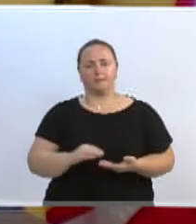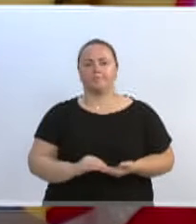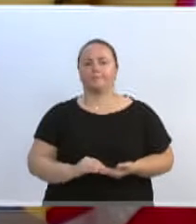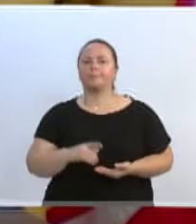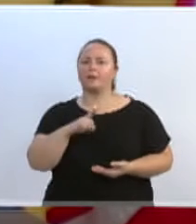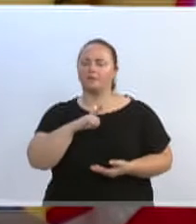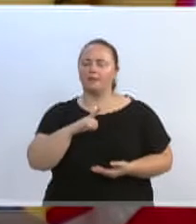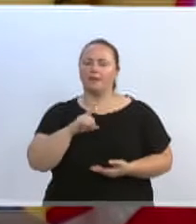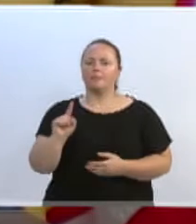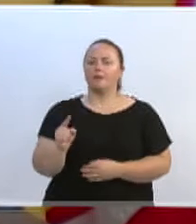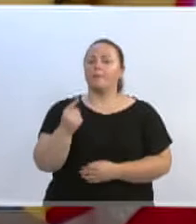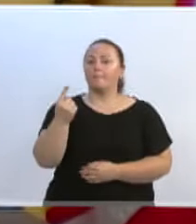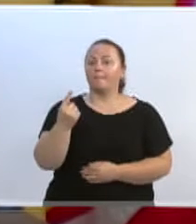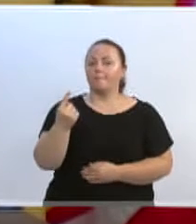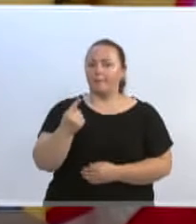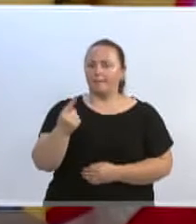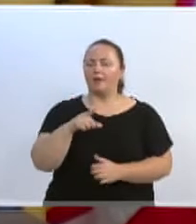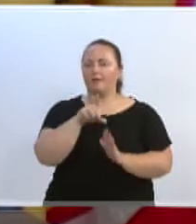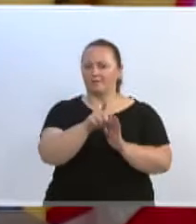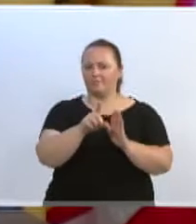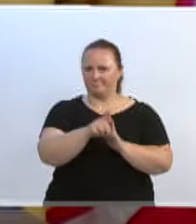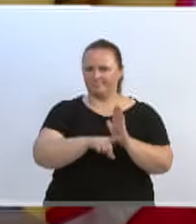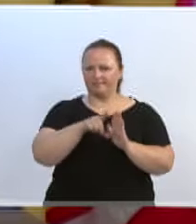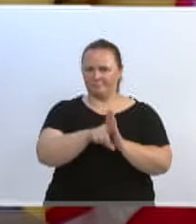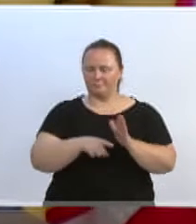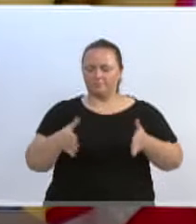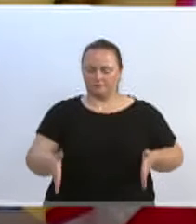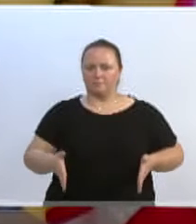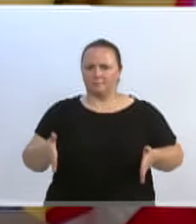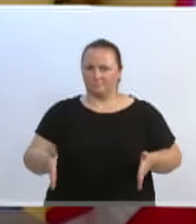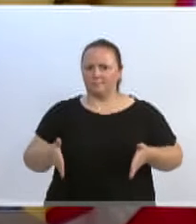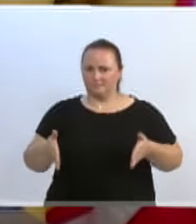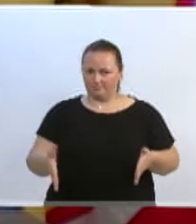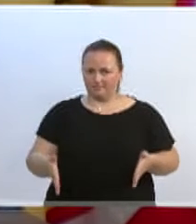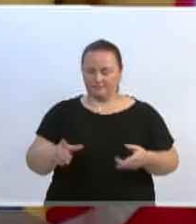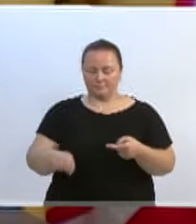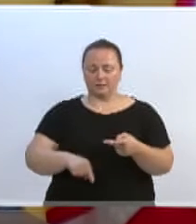as cadeiras de rodas não motorizadas e motorizadas, e